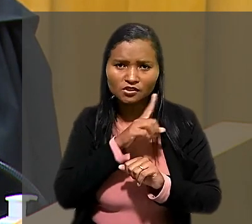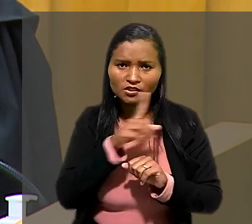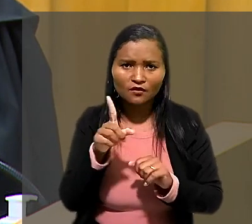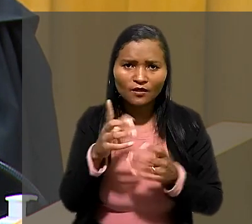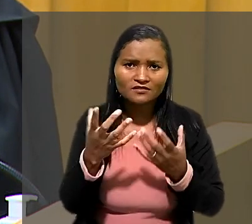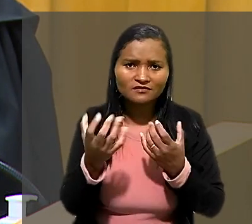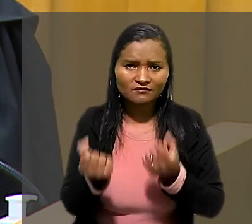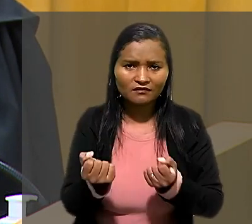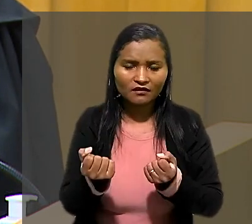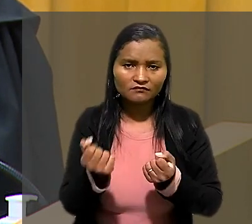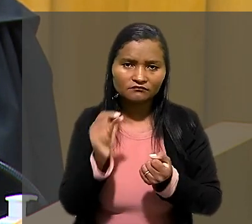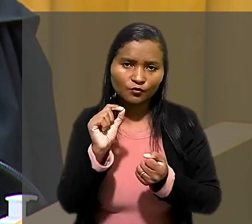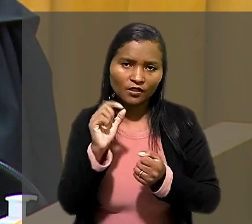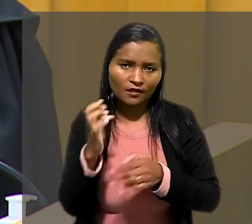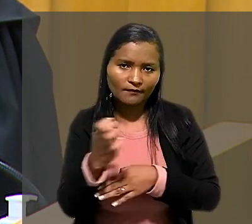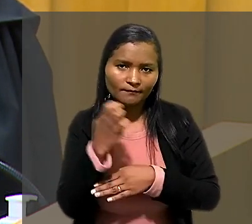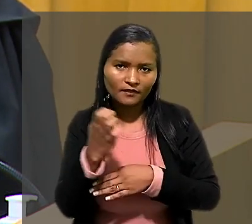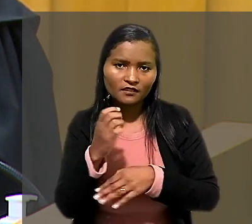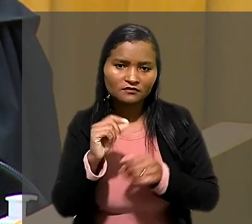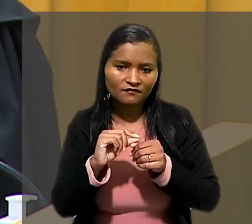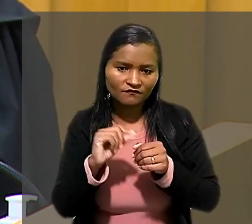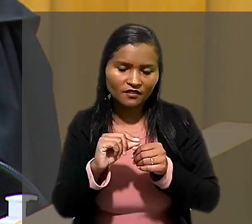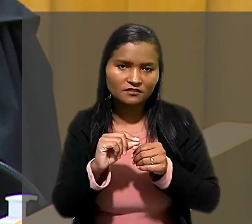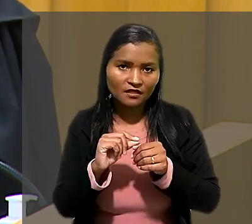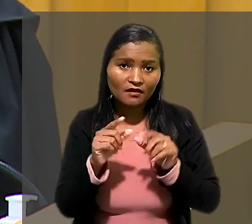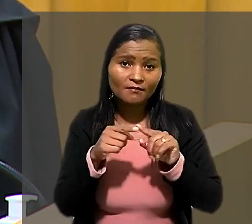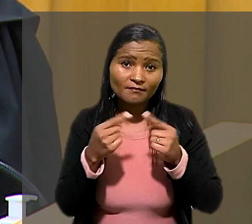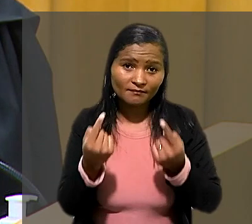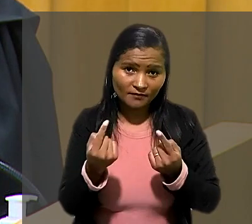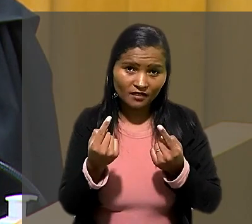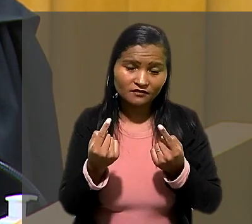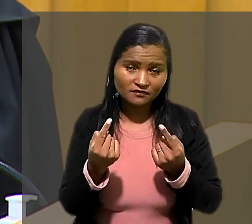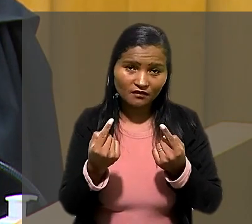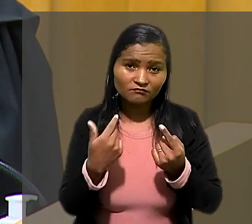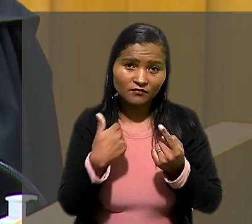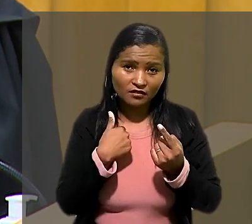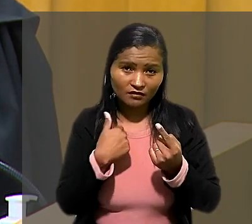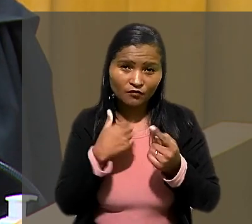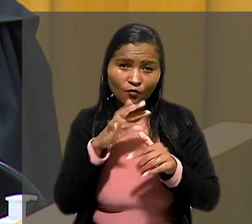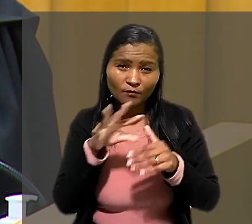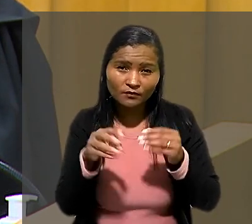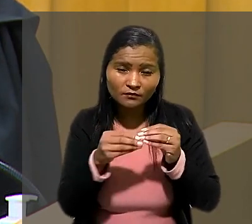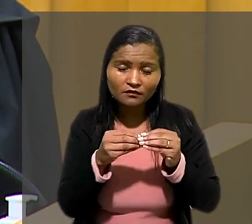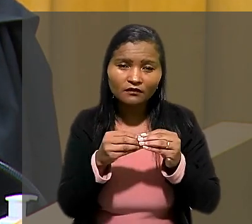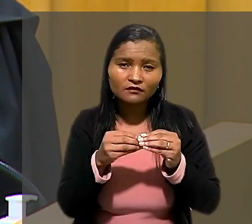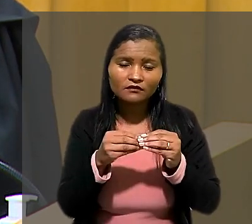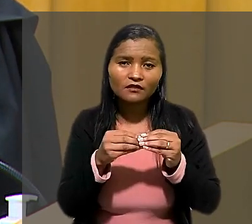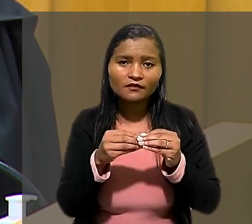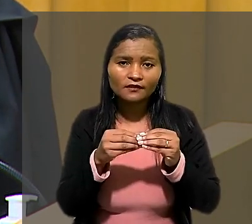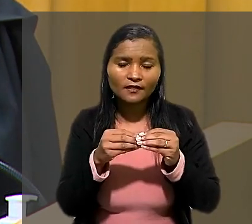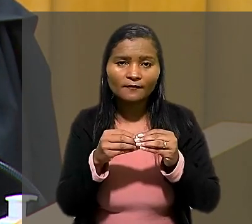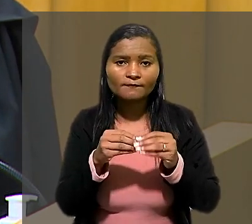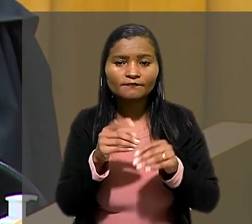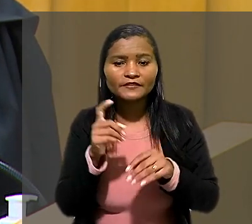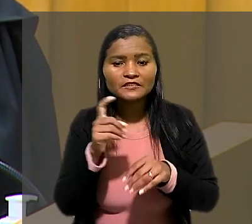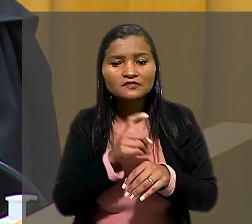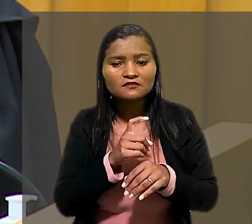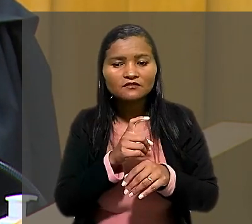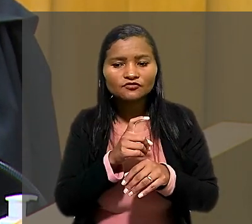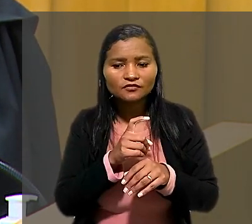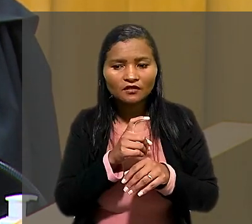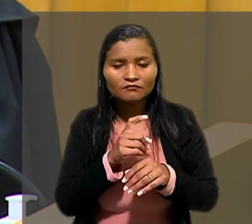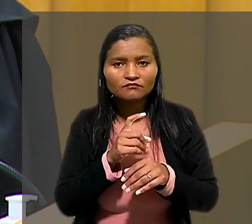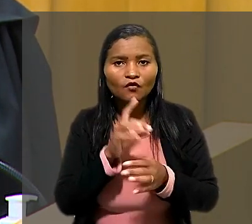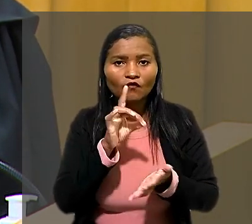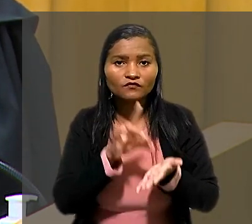repelir esse procedimento, mas acrescentaria, presidente, que